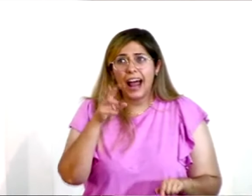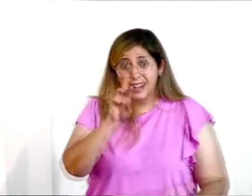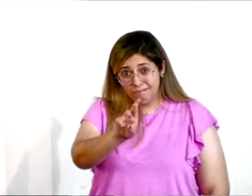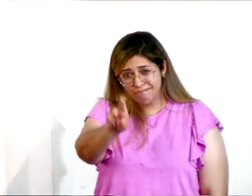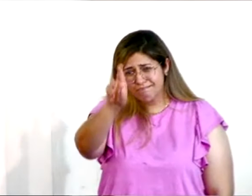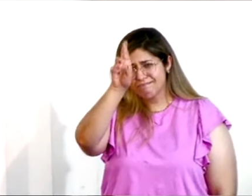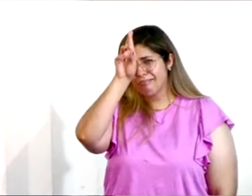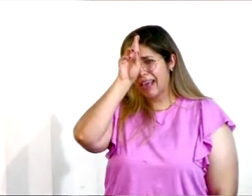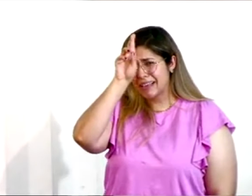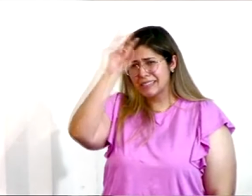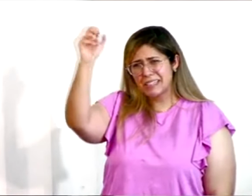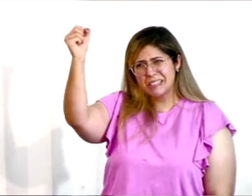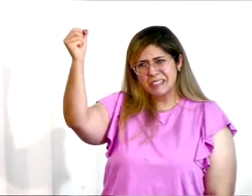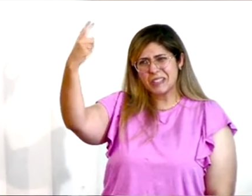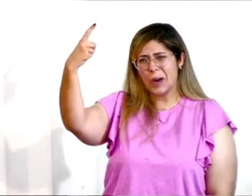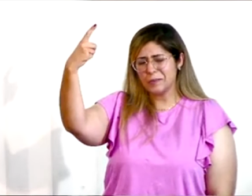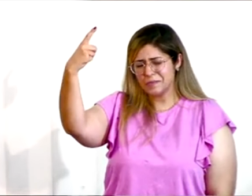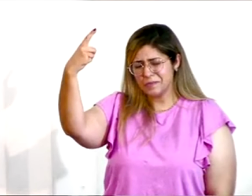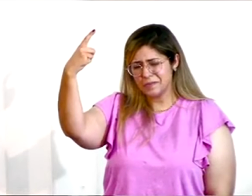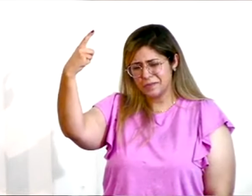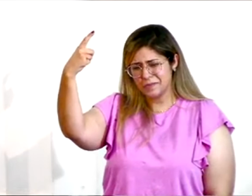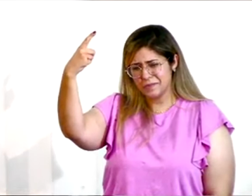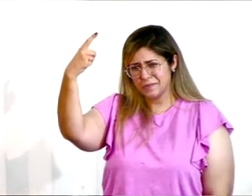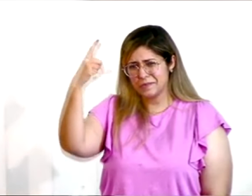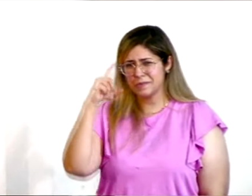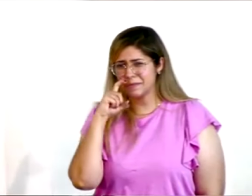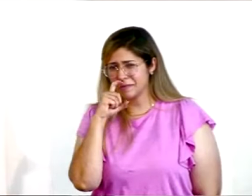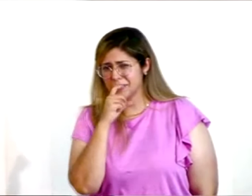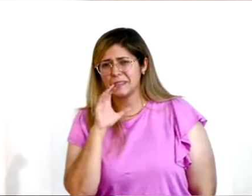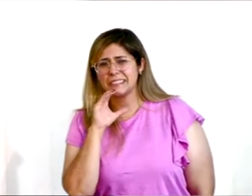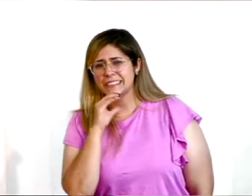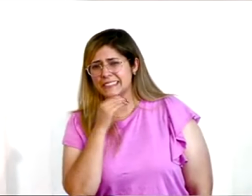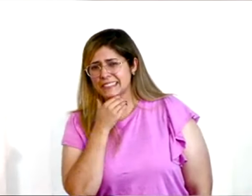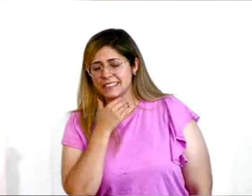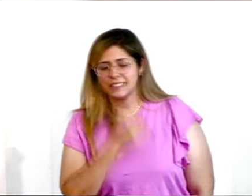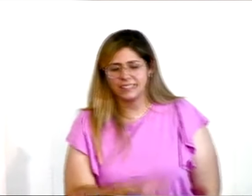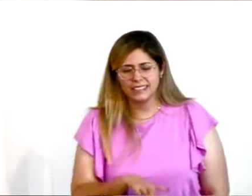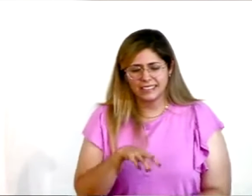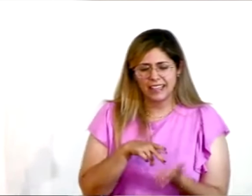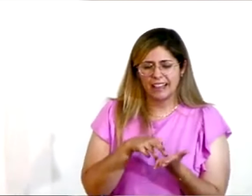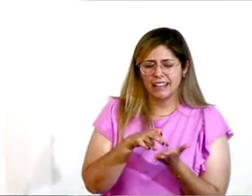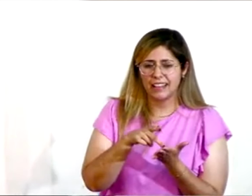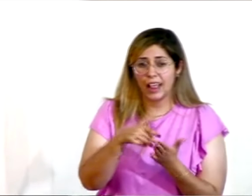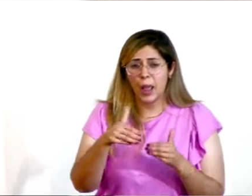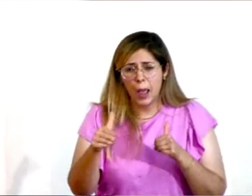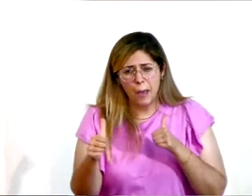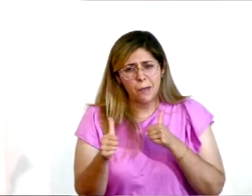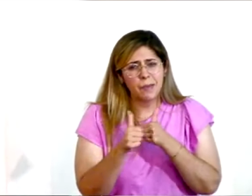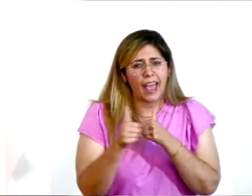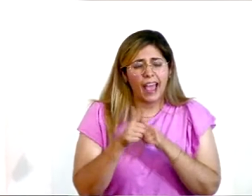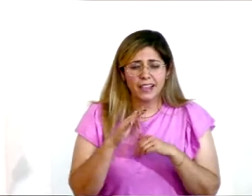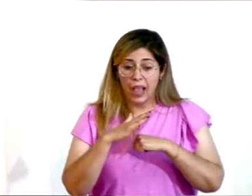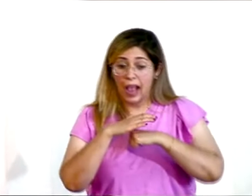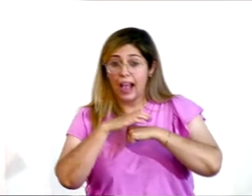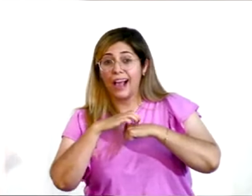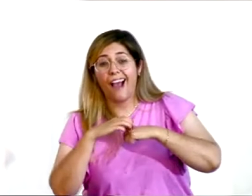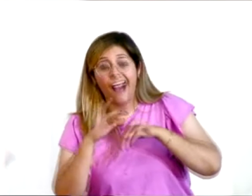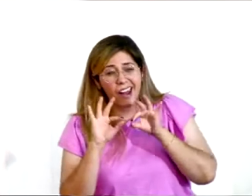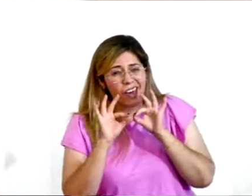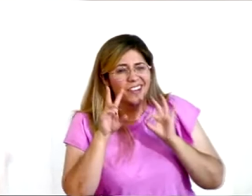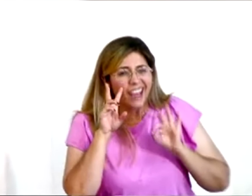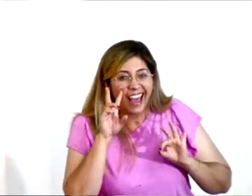bem forte. E então, seguindo eles estrada fora, agora já estão perto de Damasco, quase que olhando